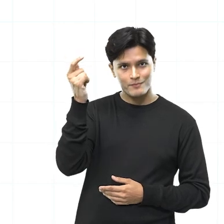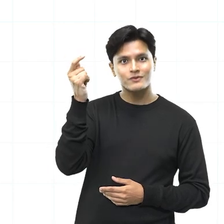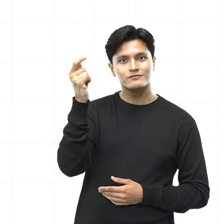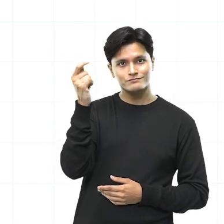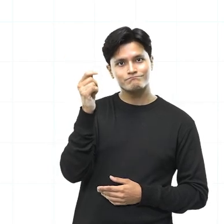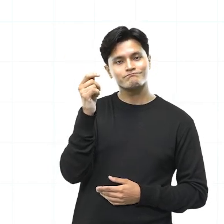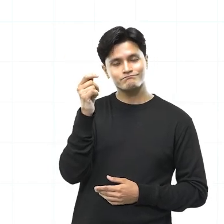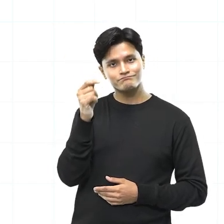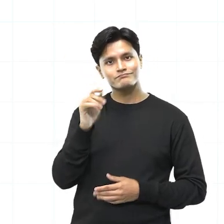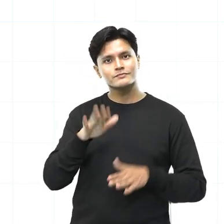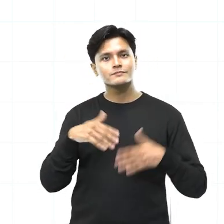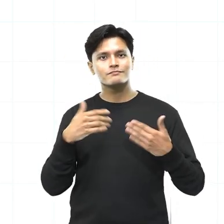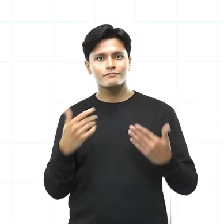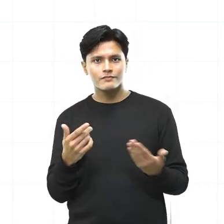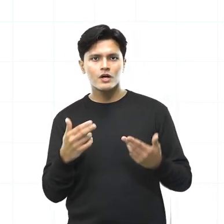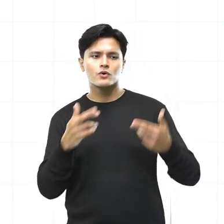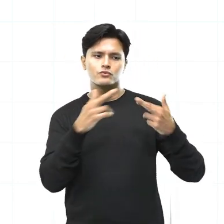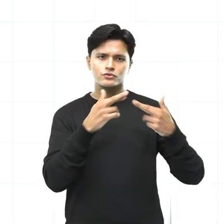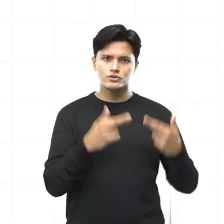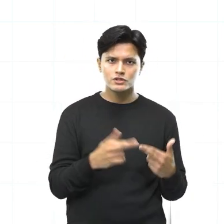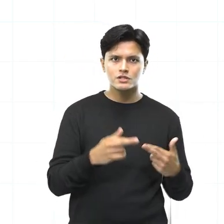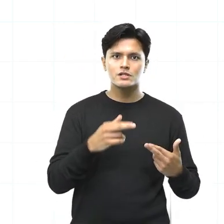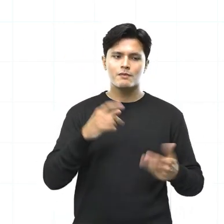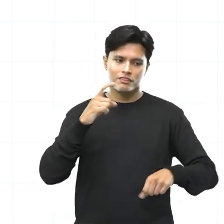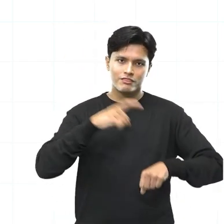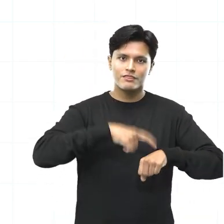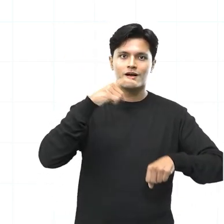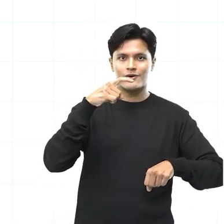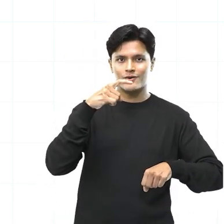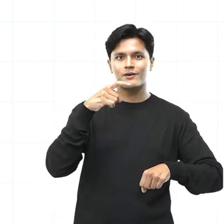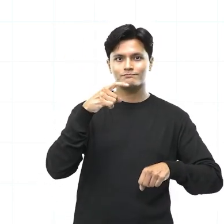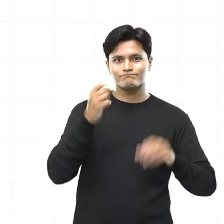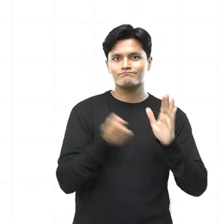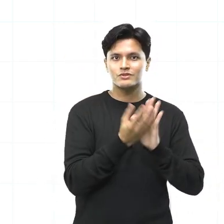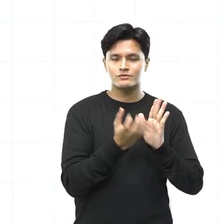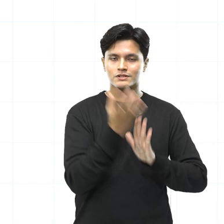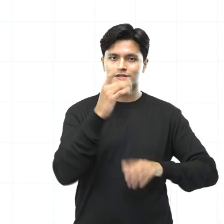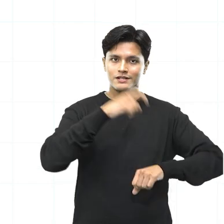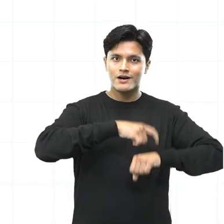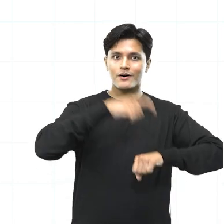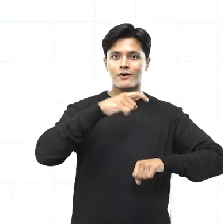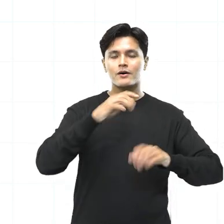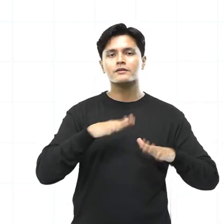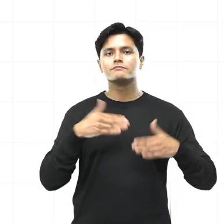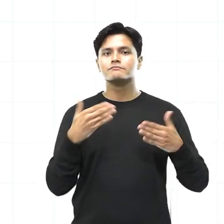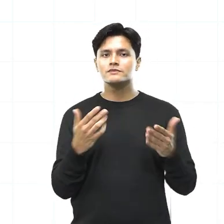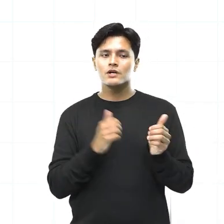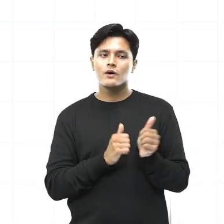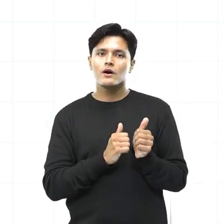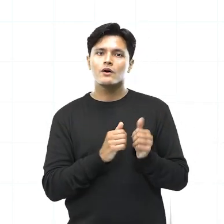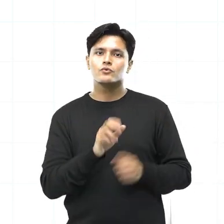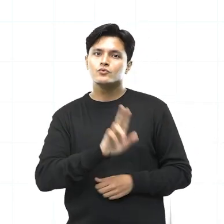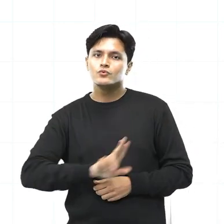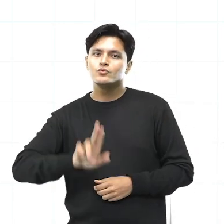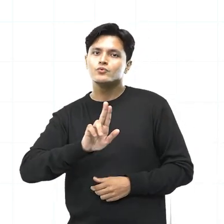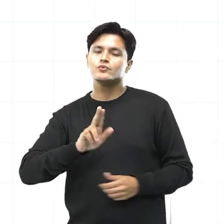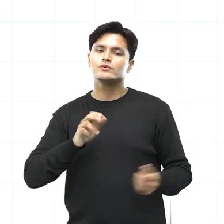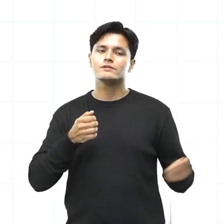Não é que uma coisa, então, faz uma rima aqui, então ele vai lá e faz na hora, tá? E aí ele acompanha bastante a questão